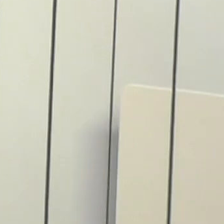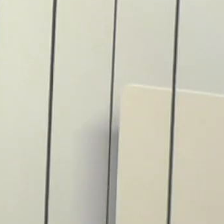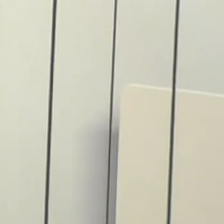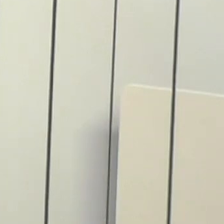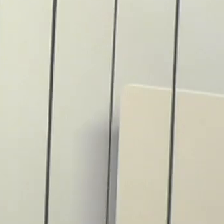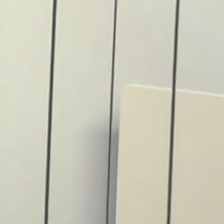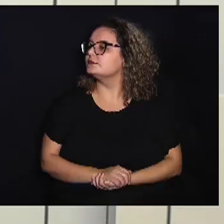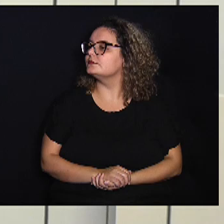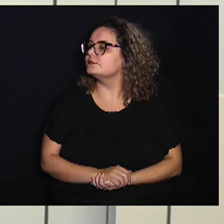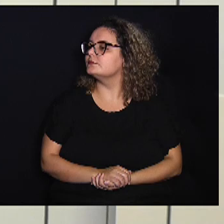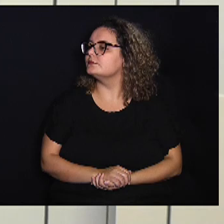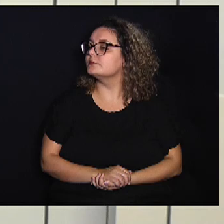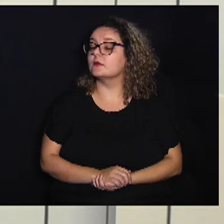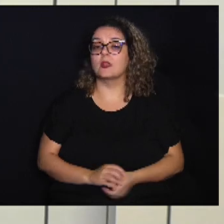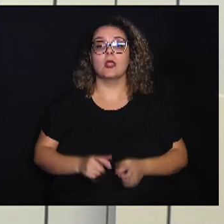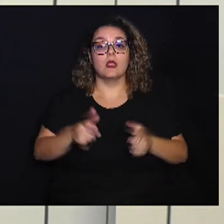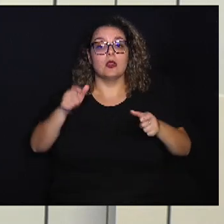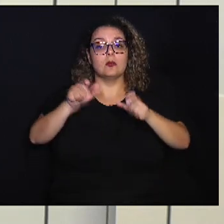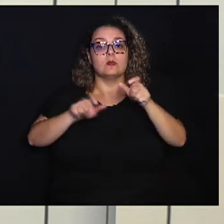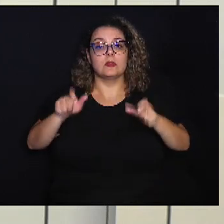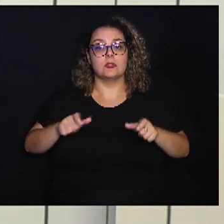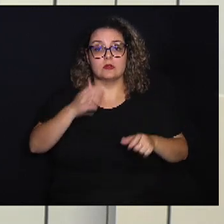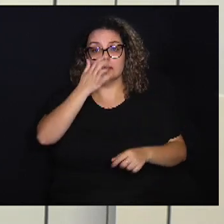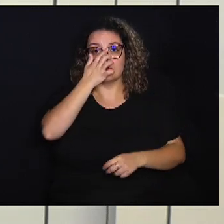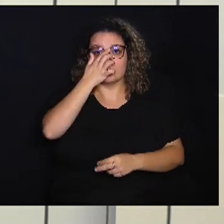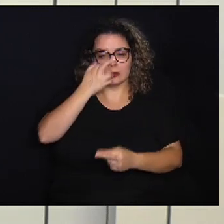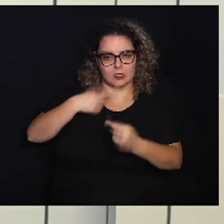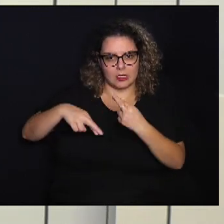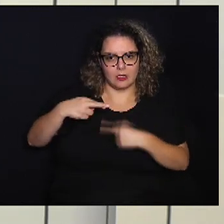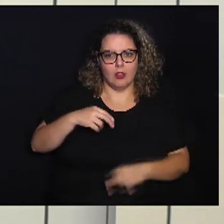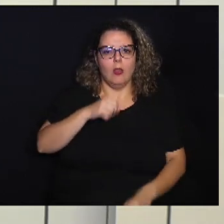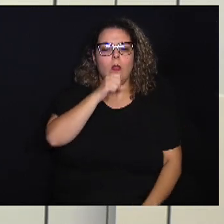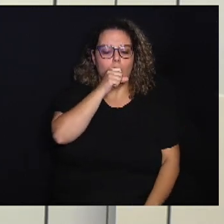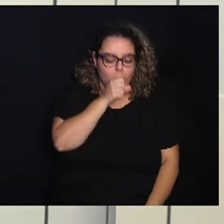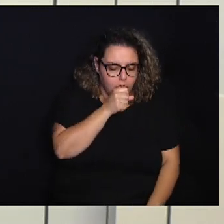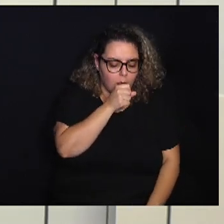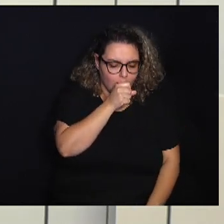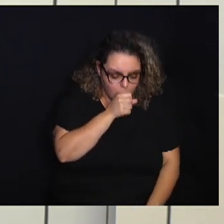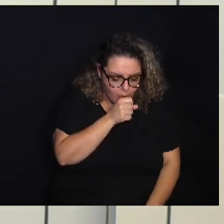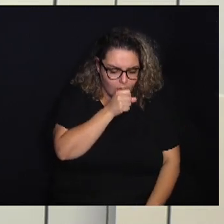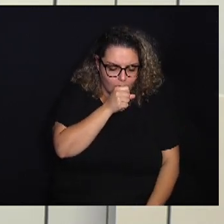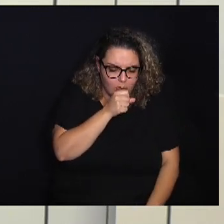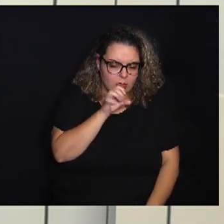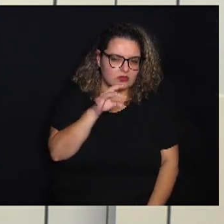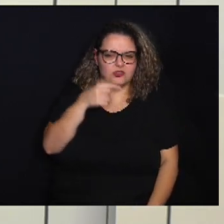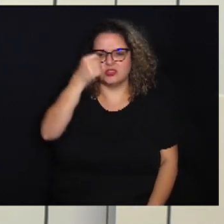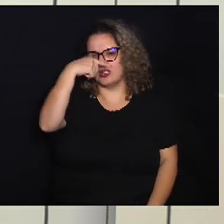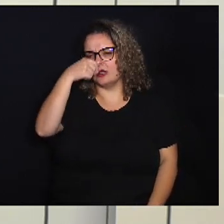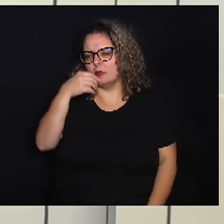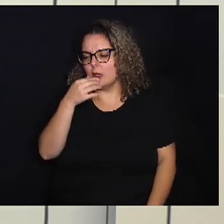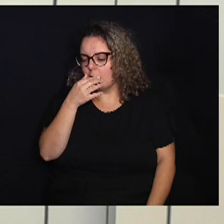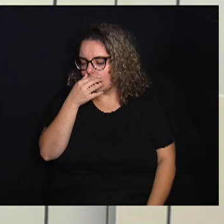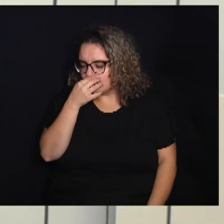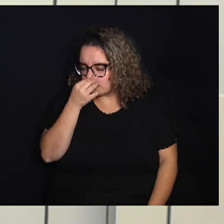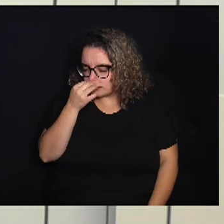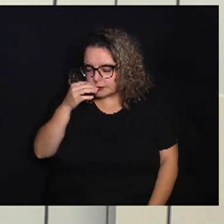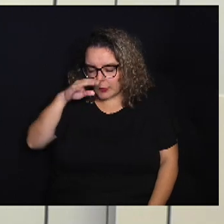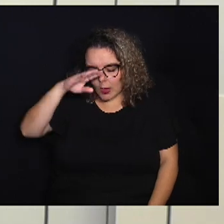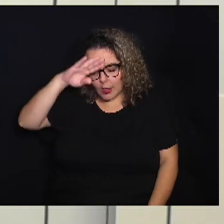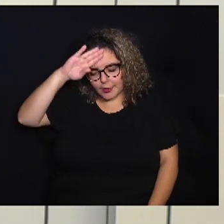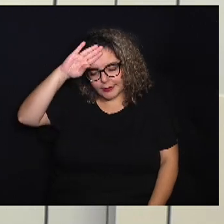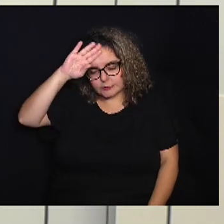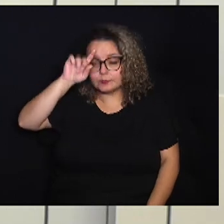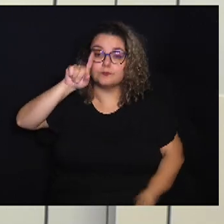A maioria das pessoas associa a tosse apenas a gripes, resfriados ou outros